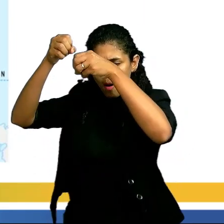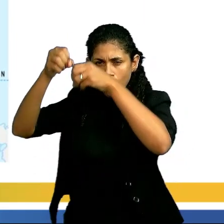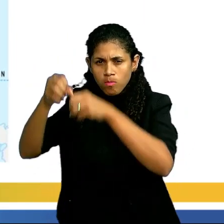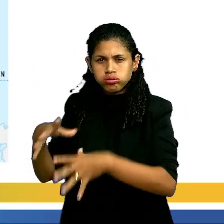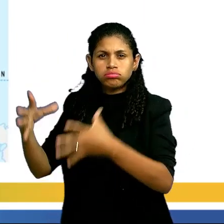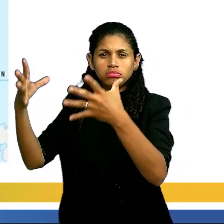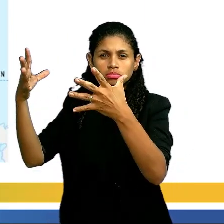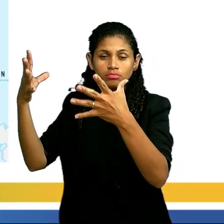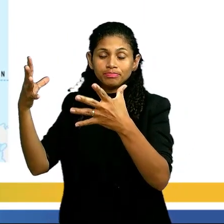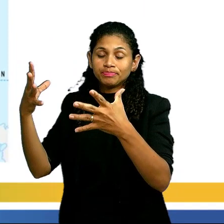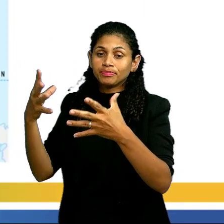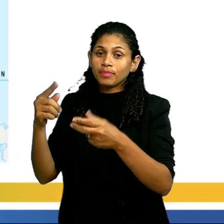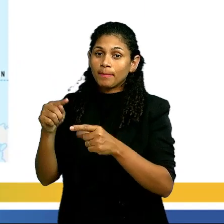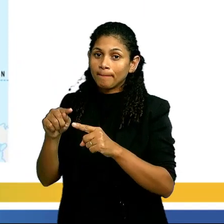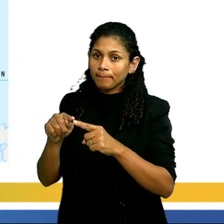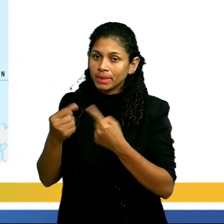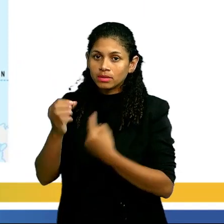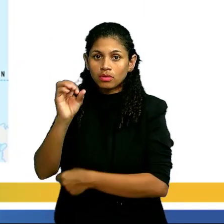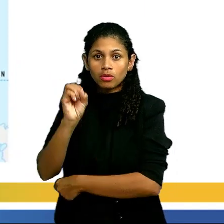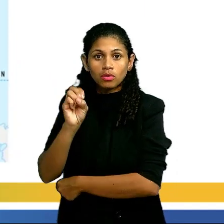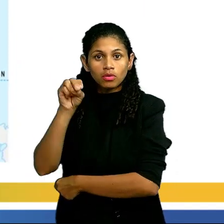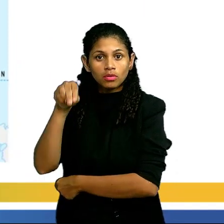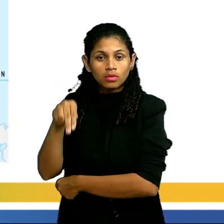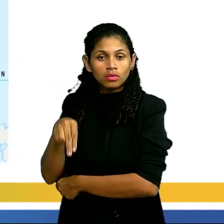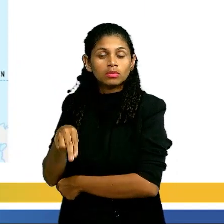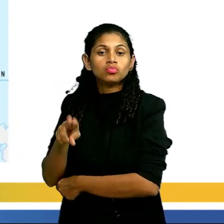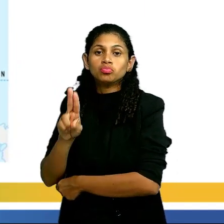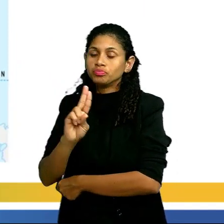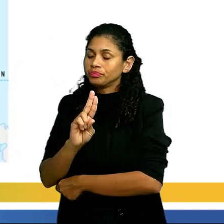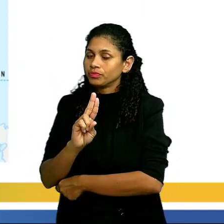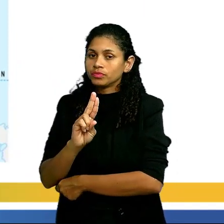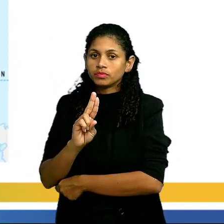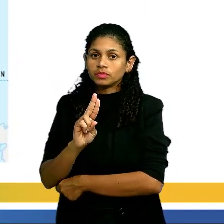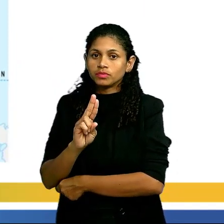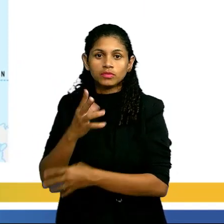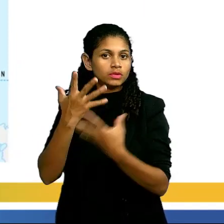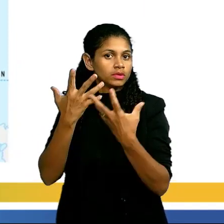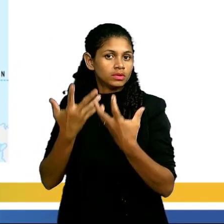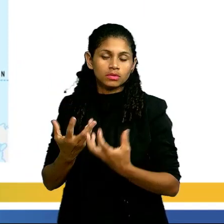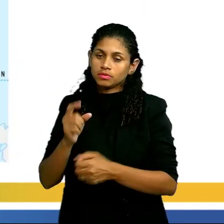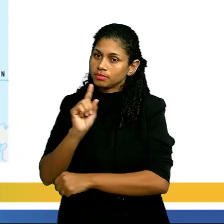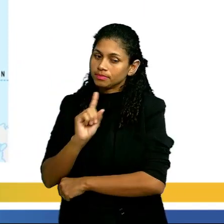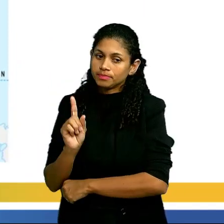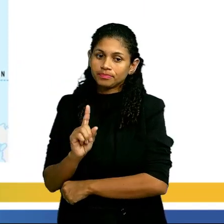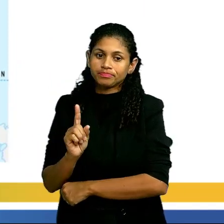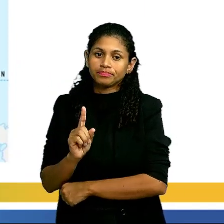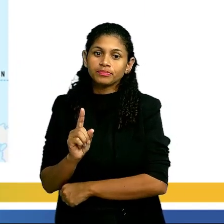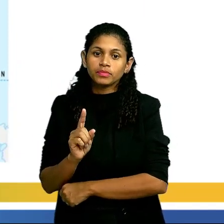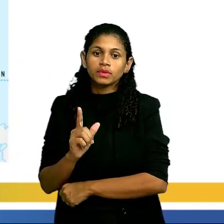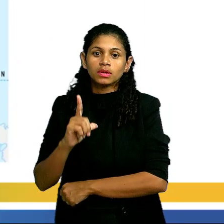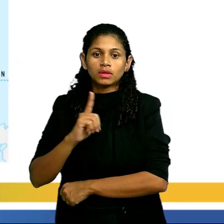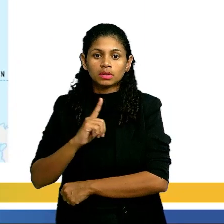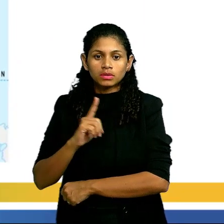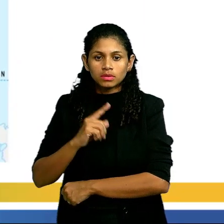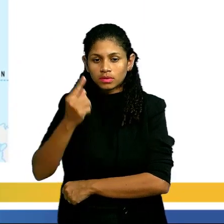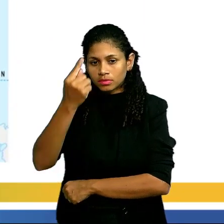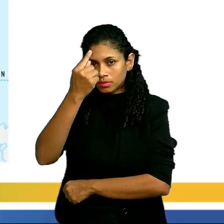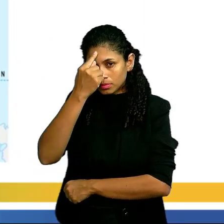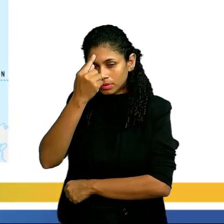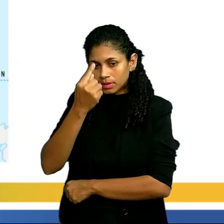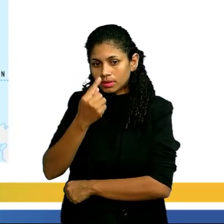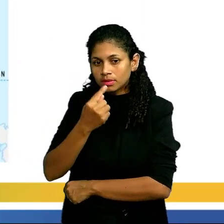então, o cessar-fogo. Certo? Na imagem acima você pode ver, né, uma foto bem famosa também deste